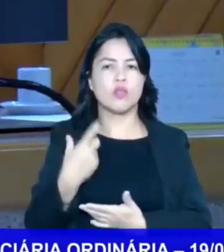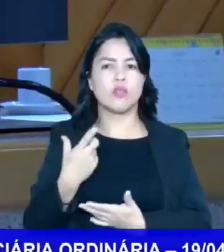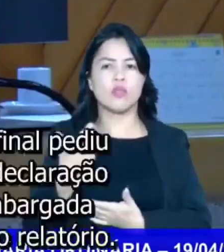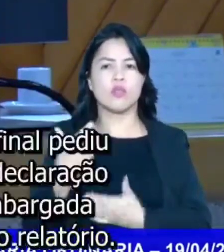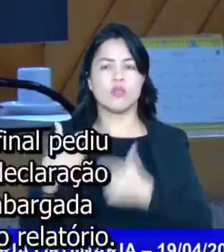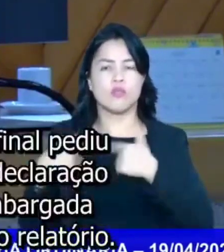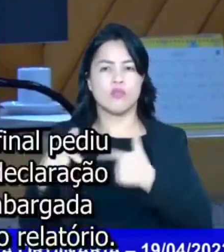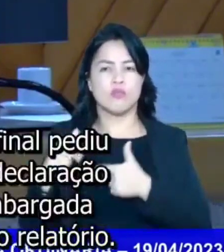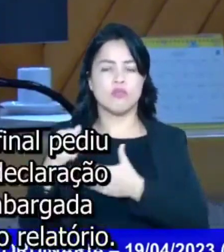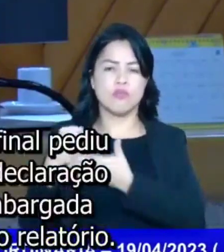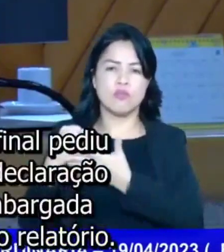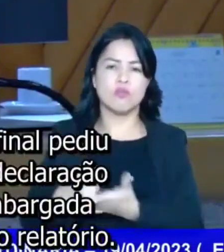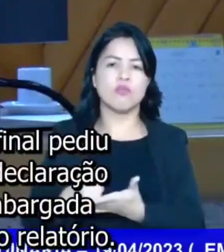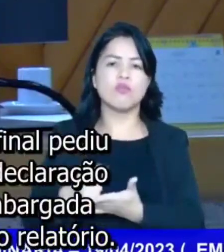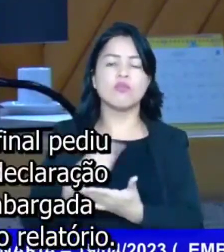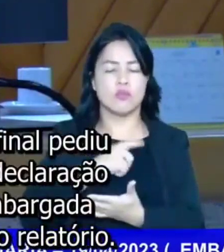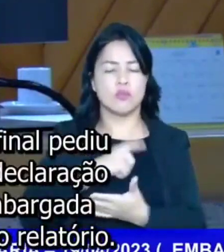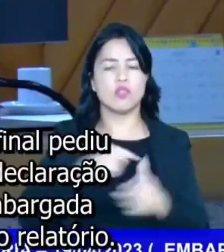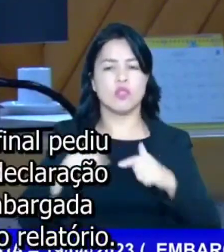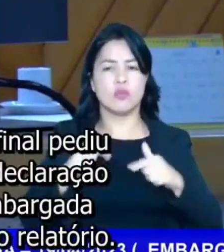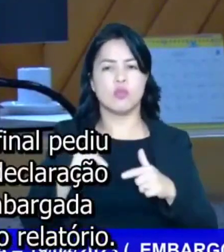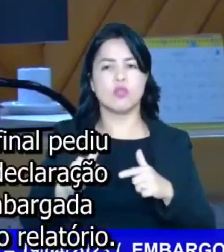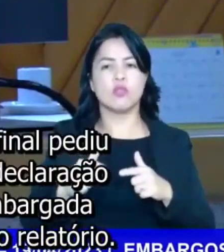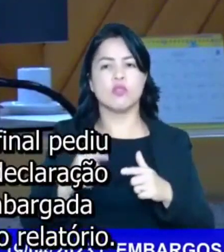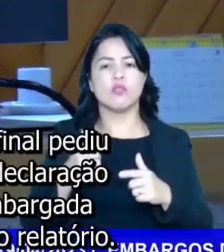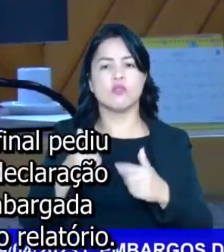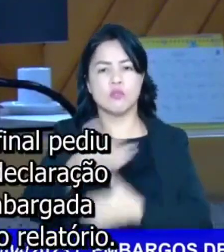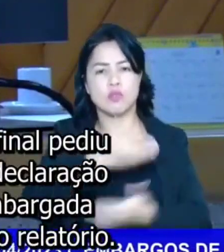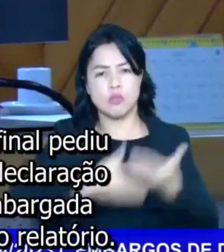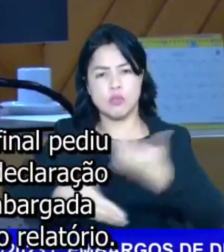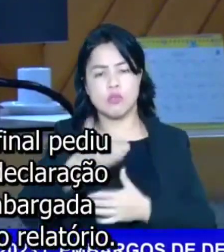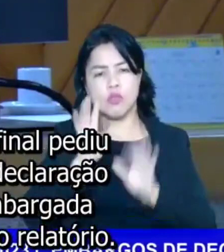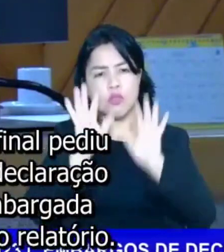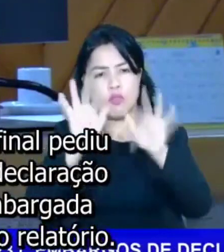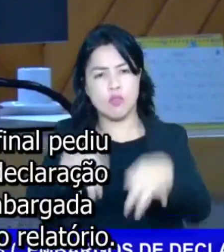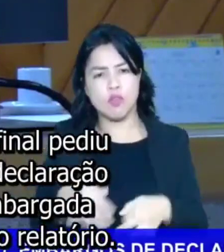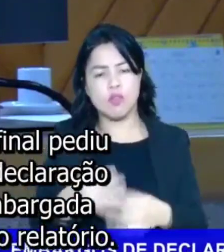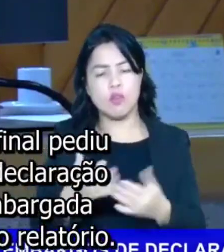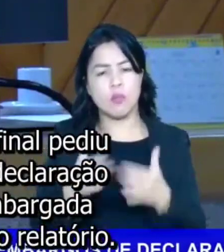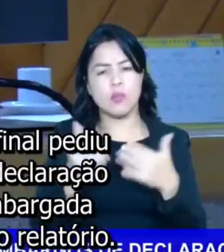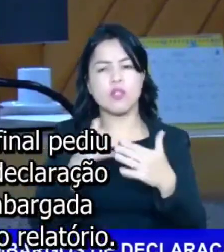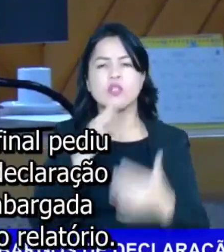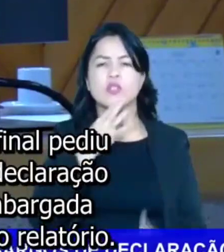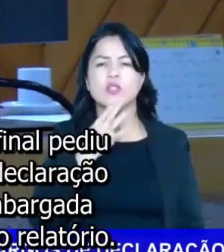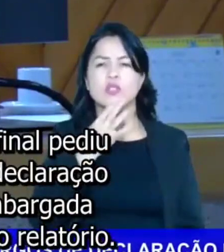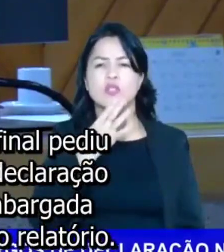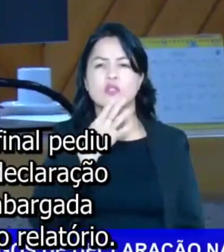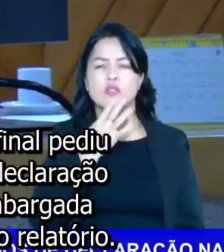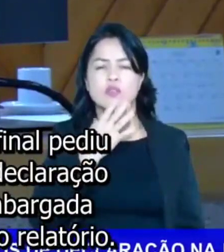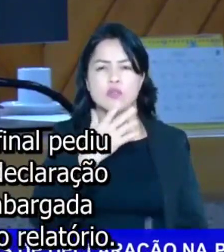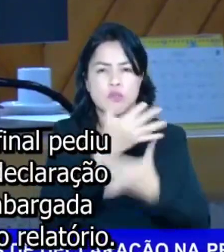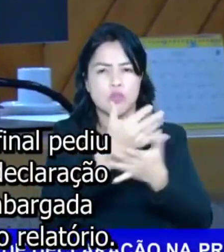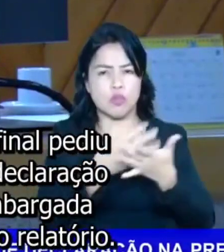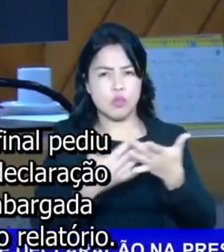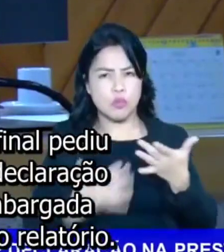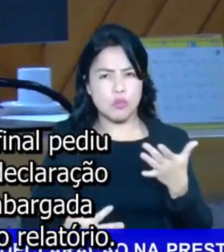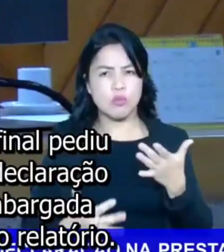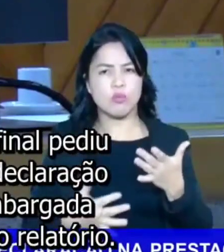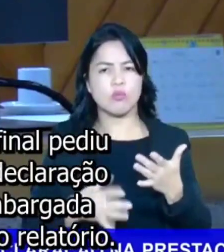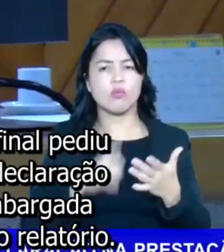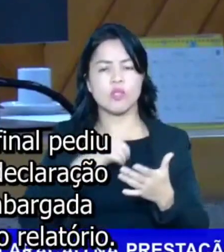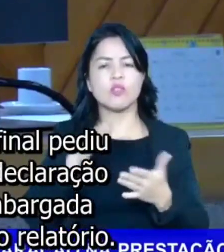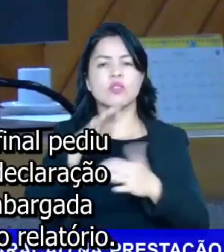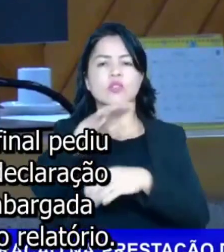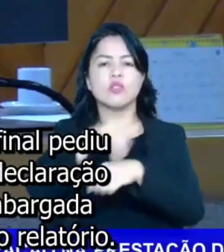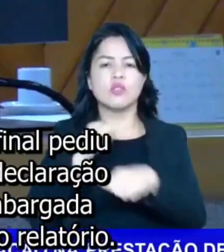advocatício, que descreveu o serviço de forma genérica. Ao final, pediu conhecimento e acolhimento dos embargos de declaração e, intimado